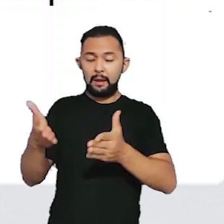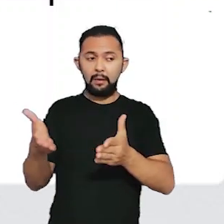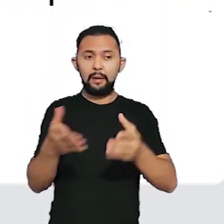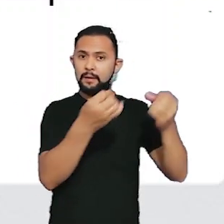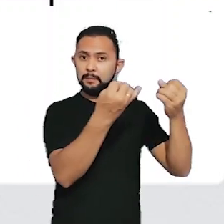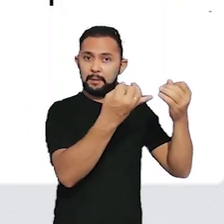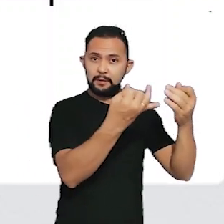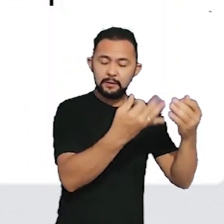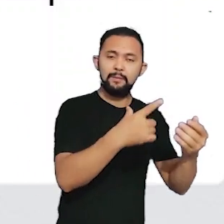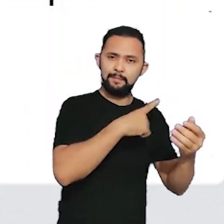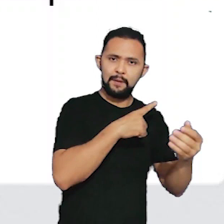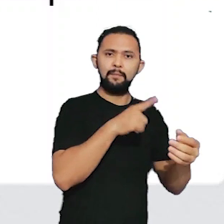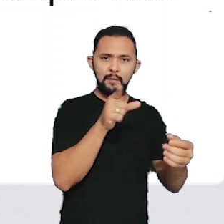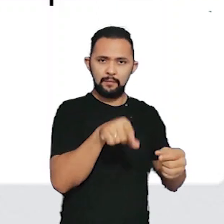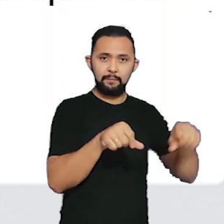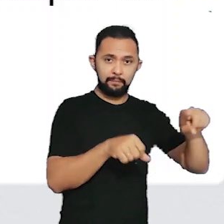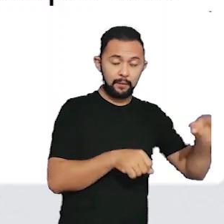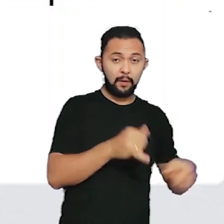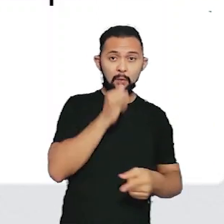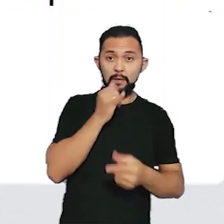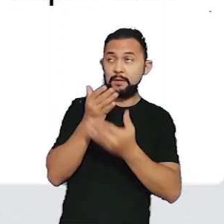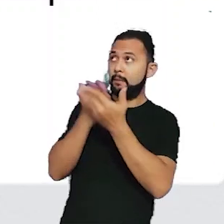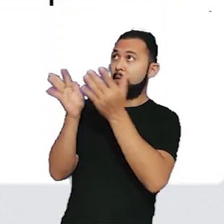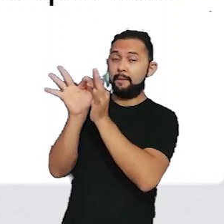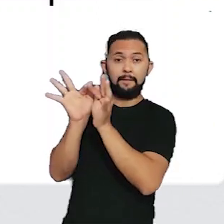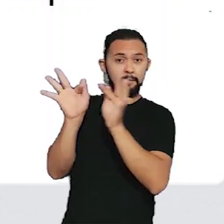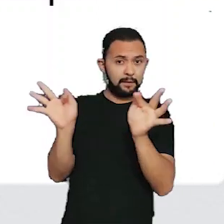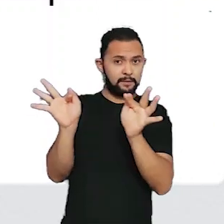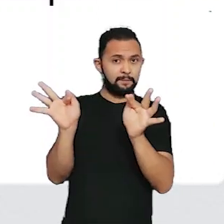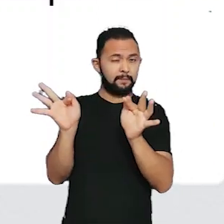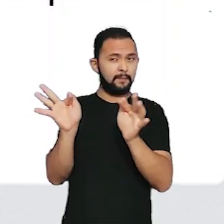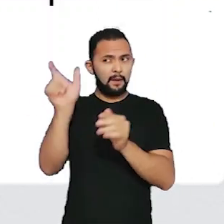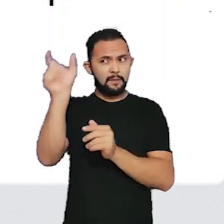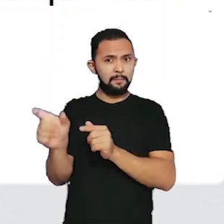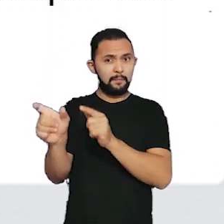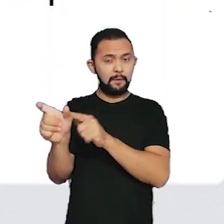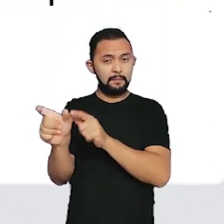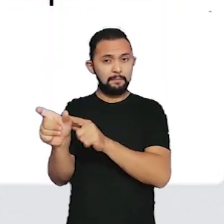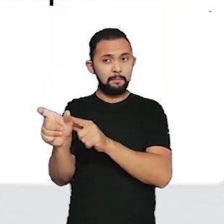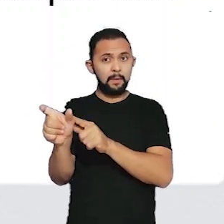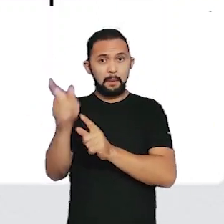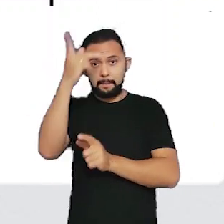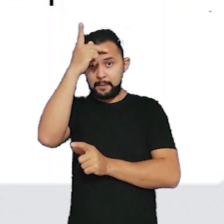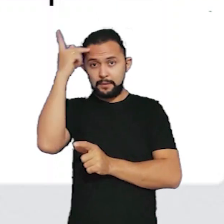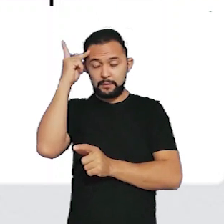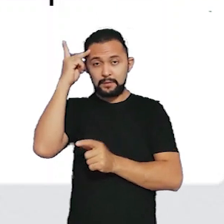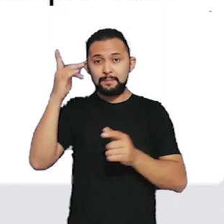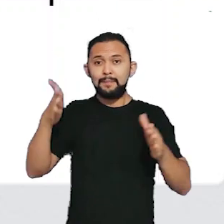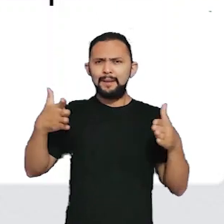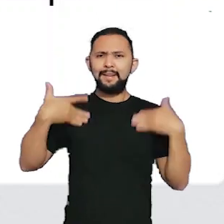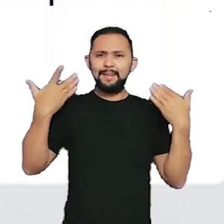O exemplo aqui, ó, as pessoas que são alegres vivem melhor. As pessoas que